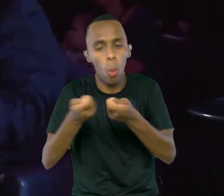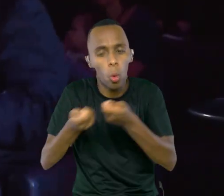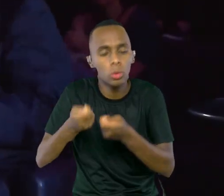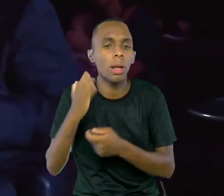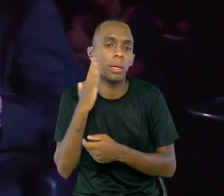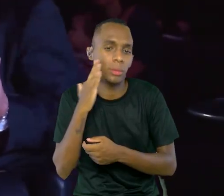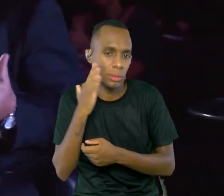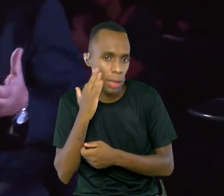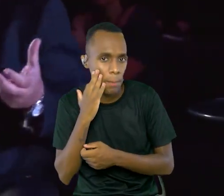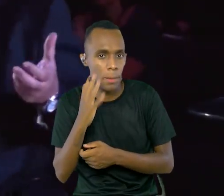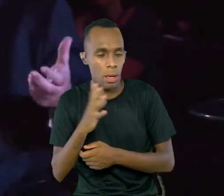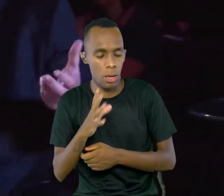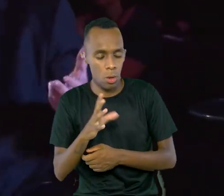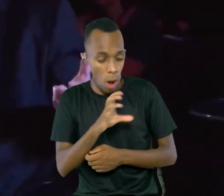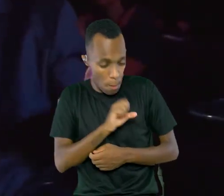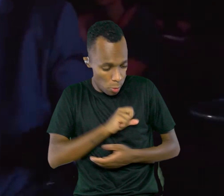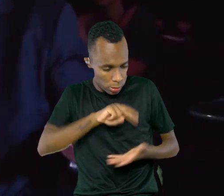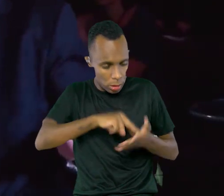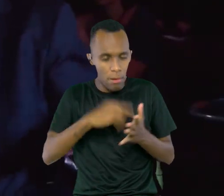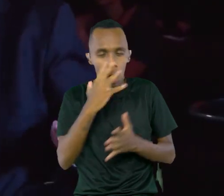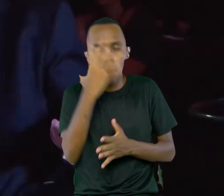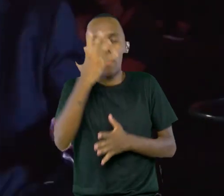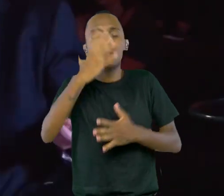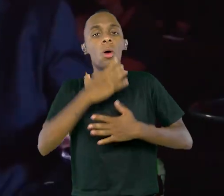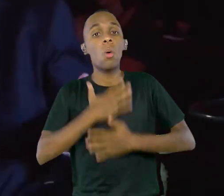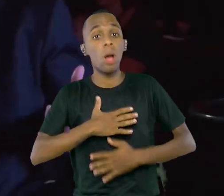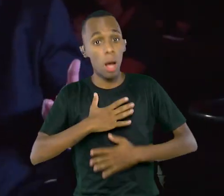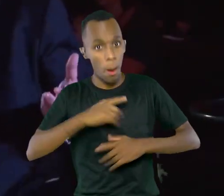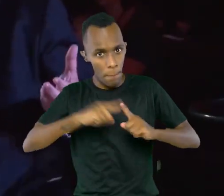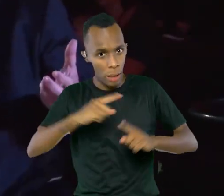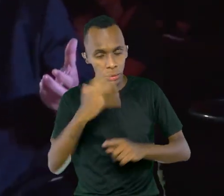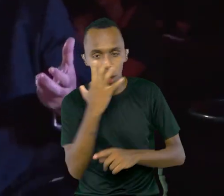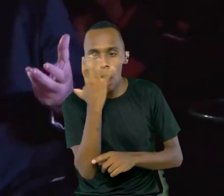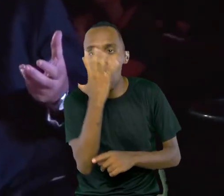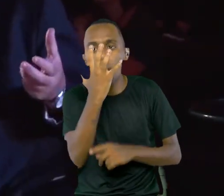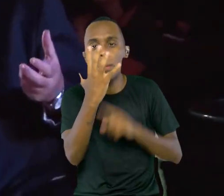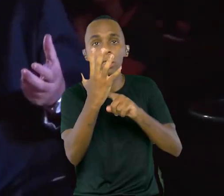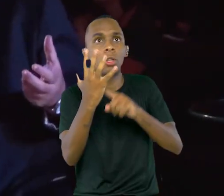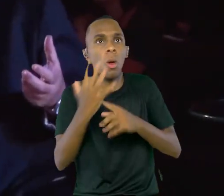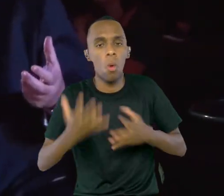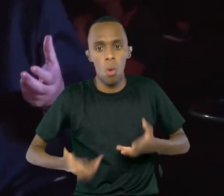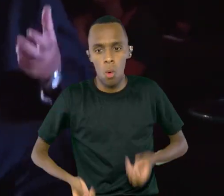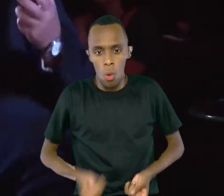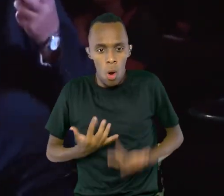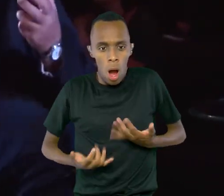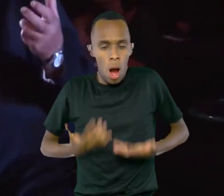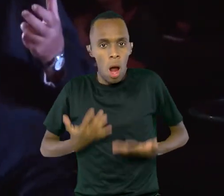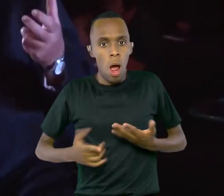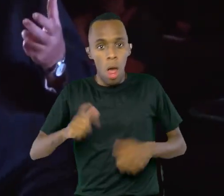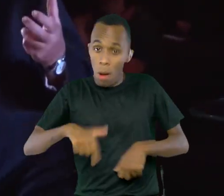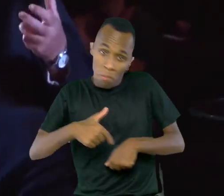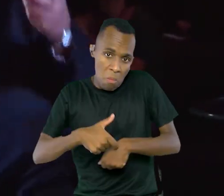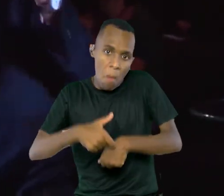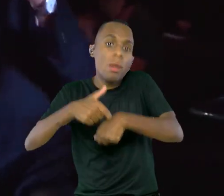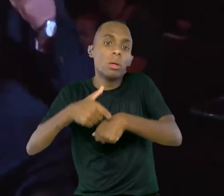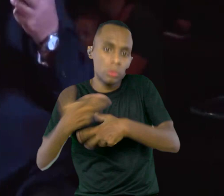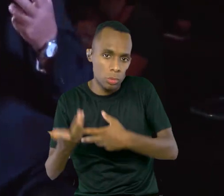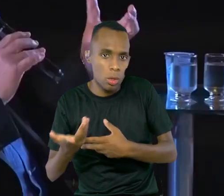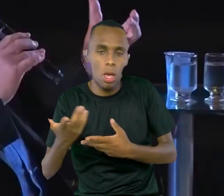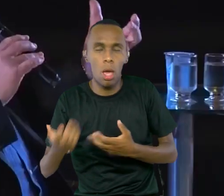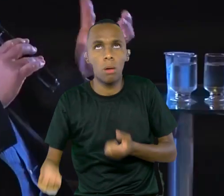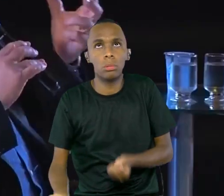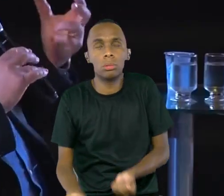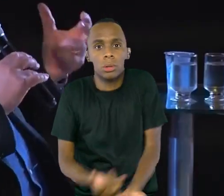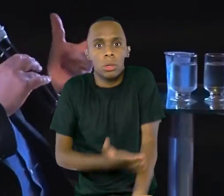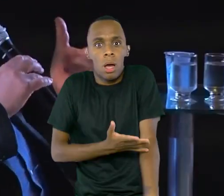domada. O amor é a paixão acalmada. Enquanto que a paixão é o fogo, é o